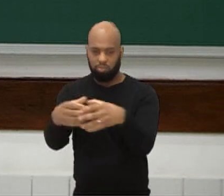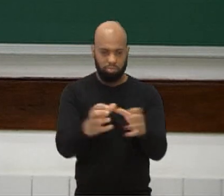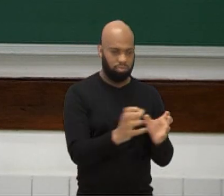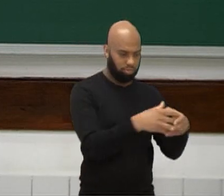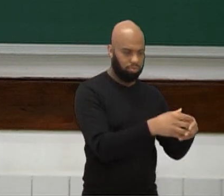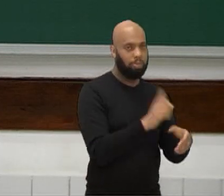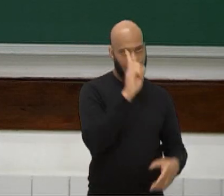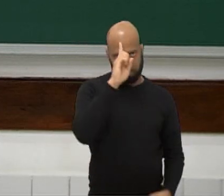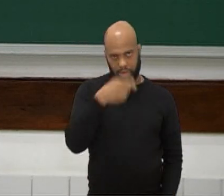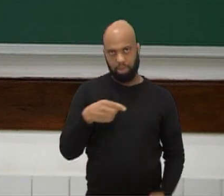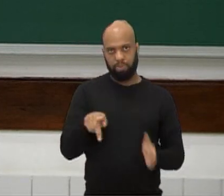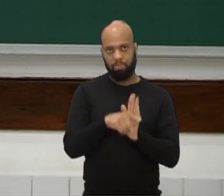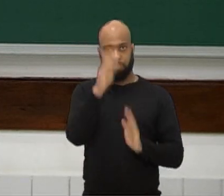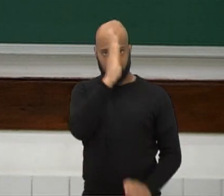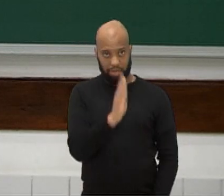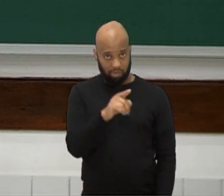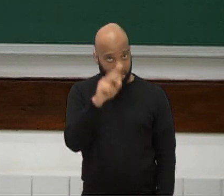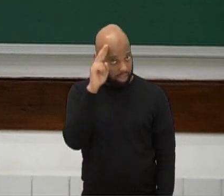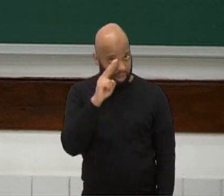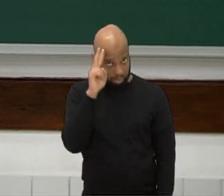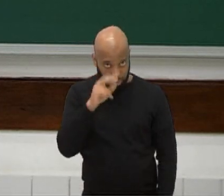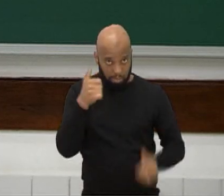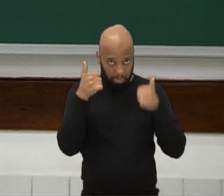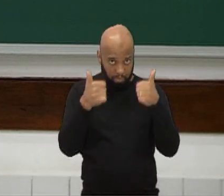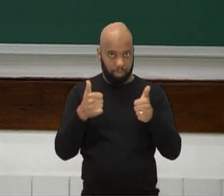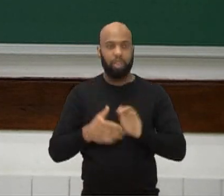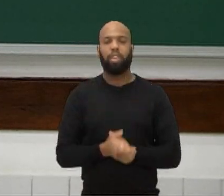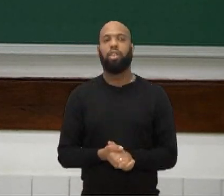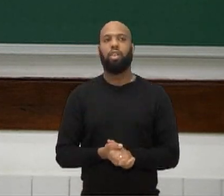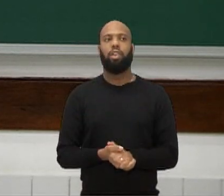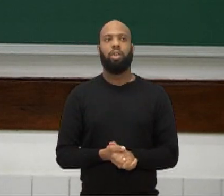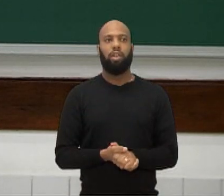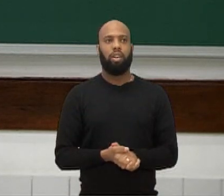o Brasil. Lembrou? Tranquilo? Vamos nessa?